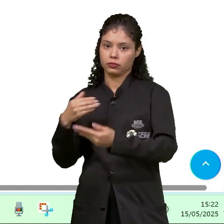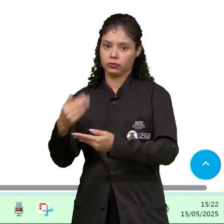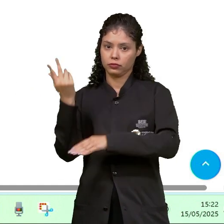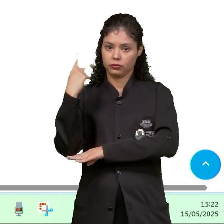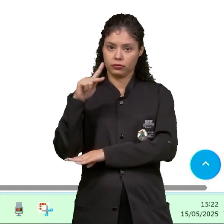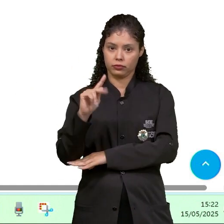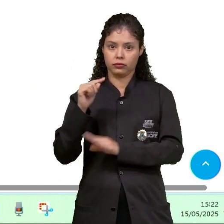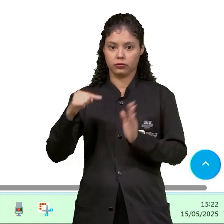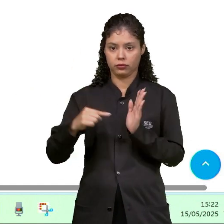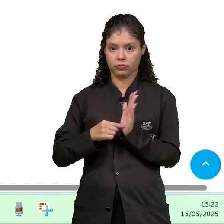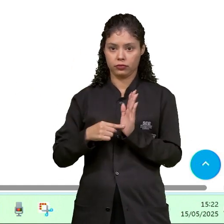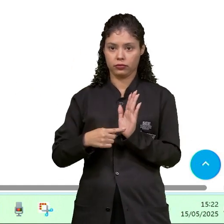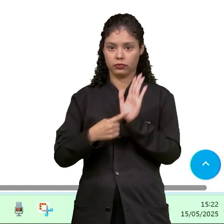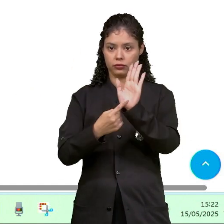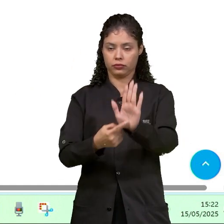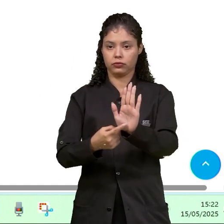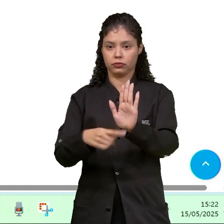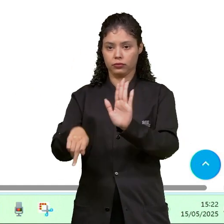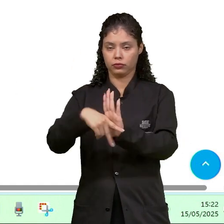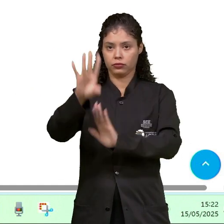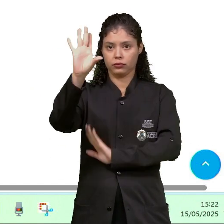Então, ele acaba me dando aquele mesmo